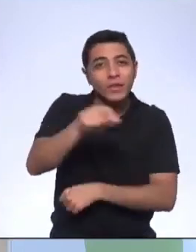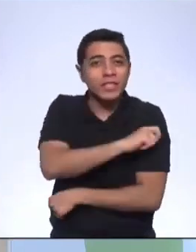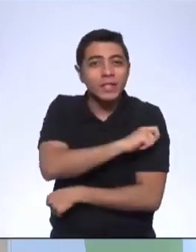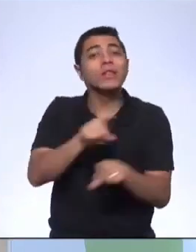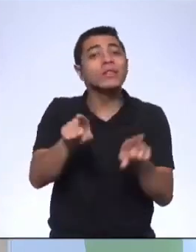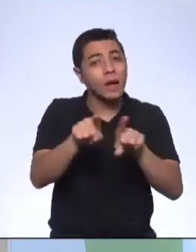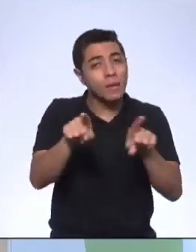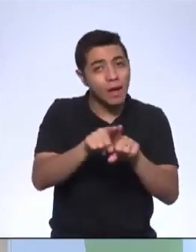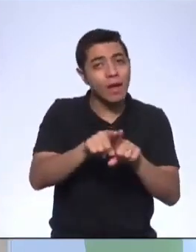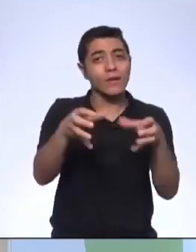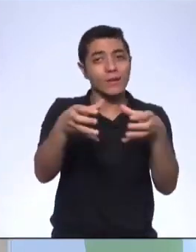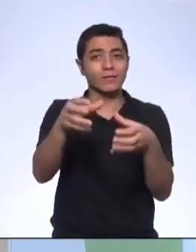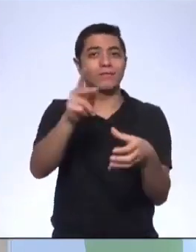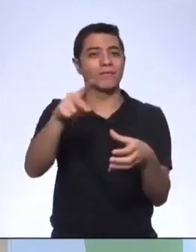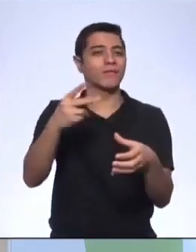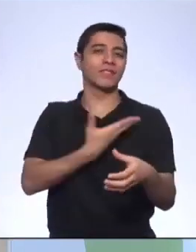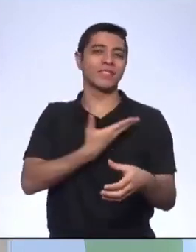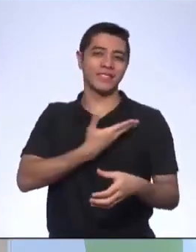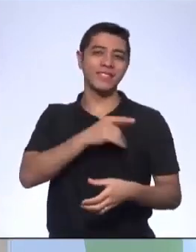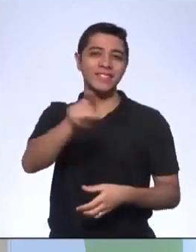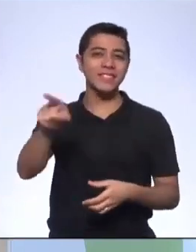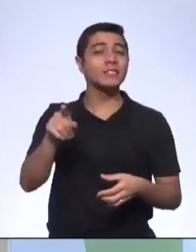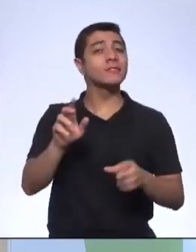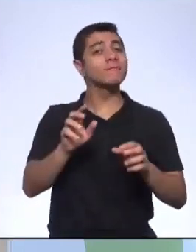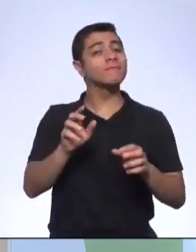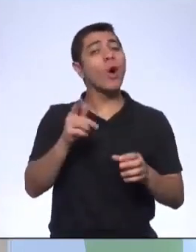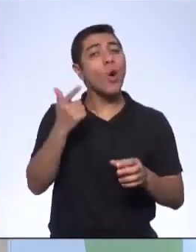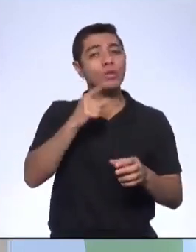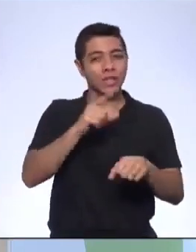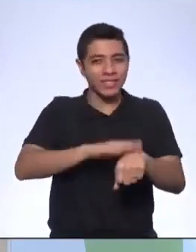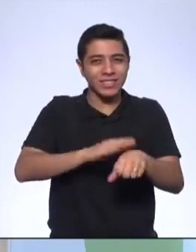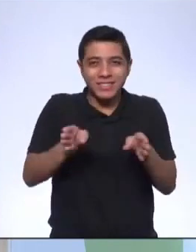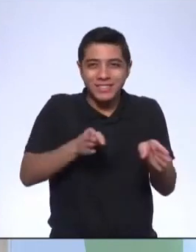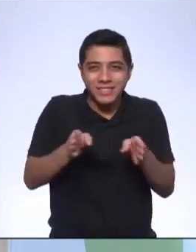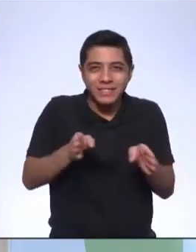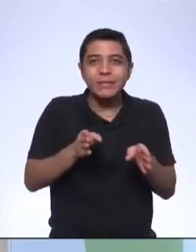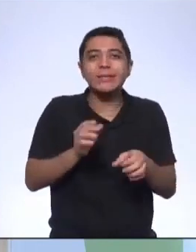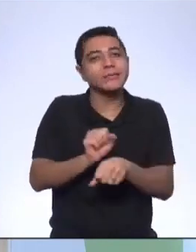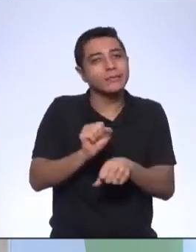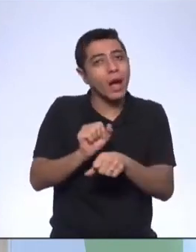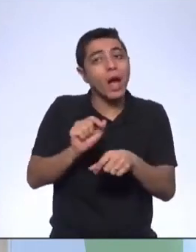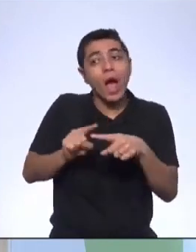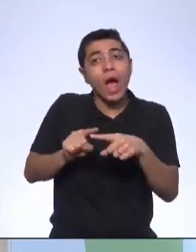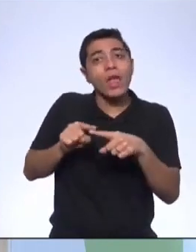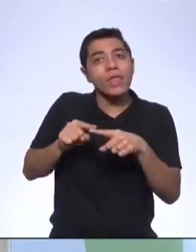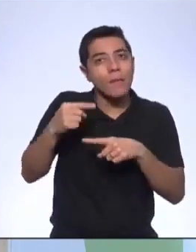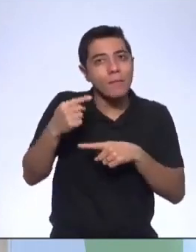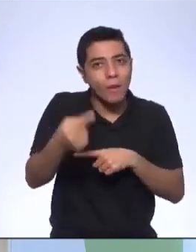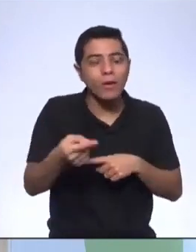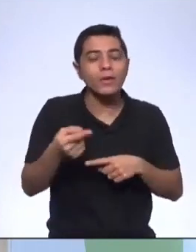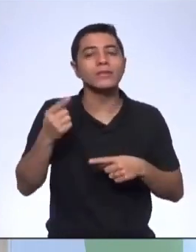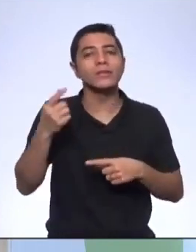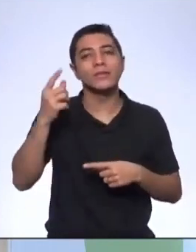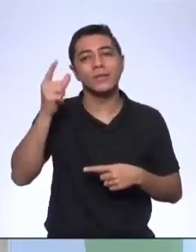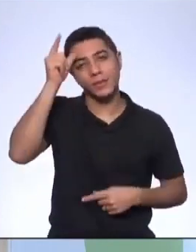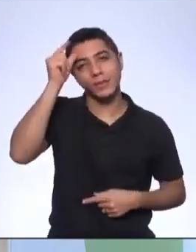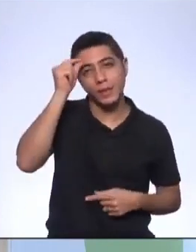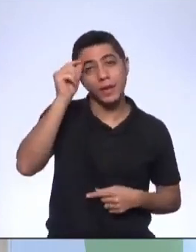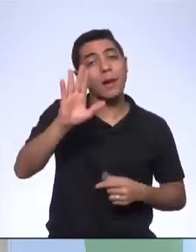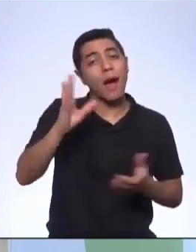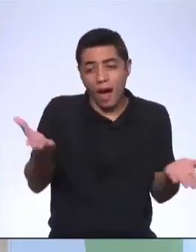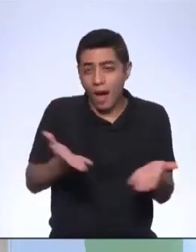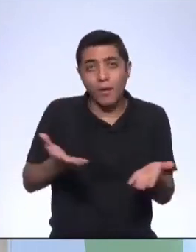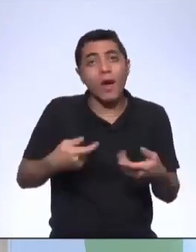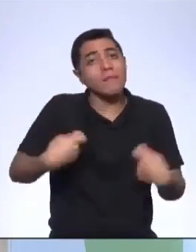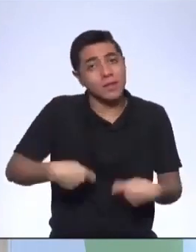consiga passar aí esta fase da melhor maneira possível, aproveitando ao máximo, aí tentar adquirir